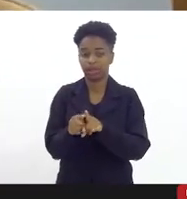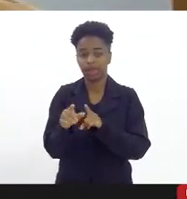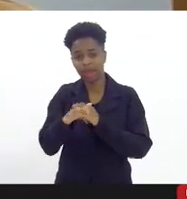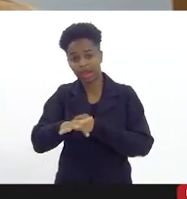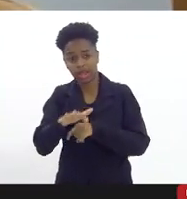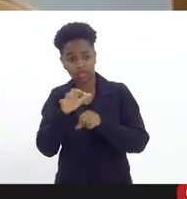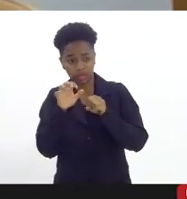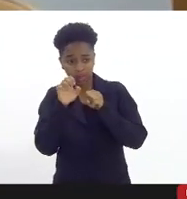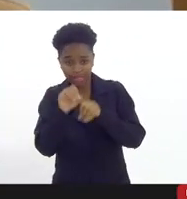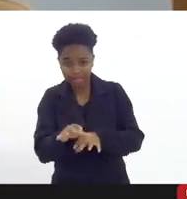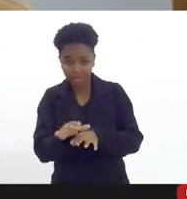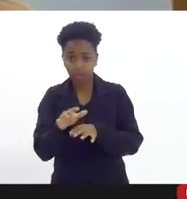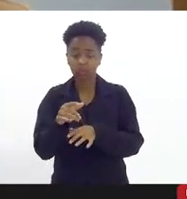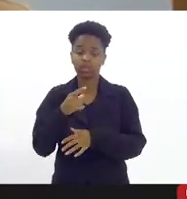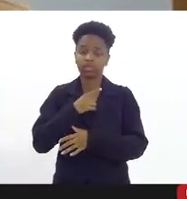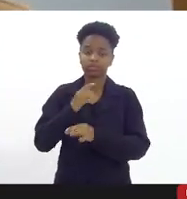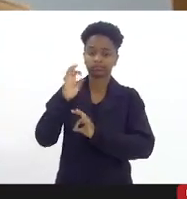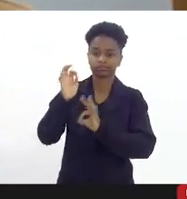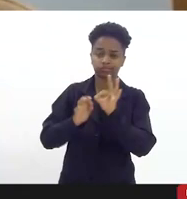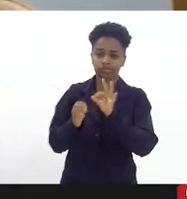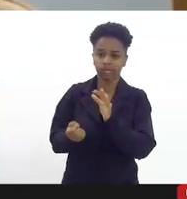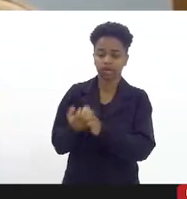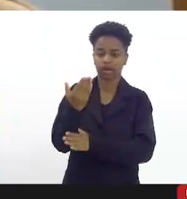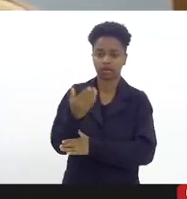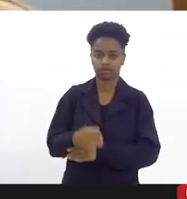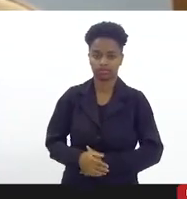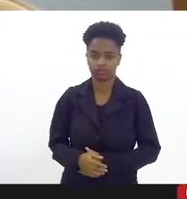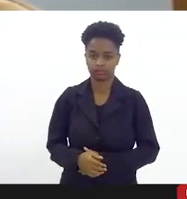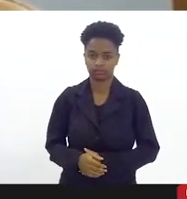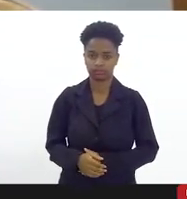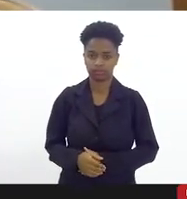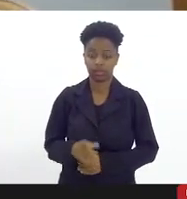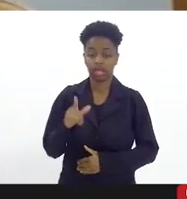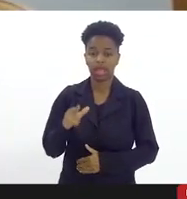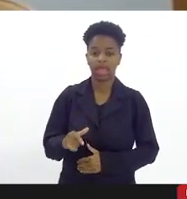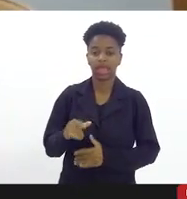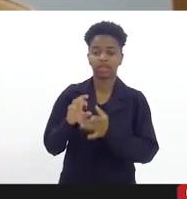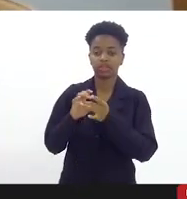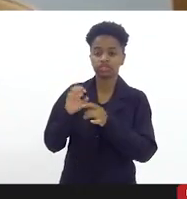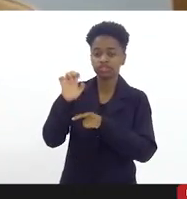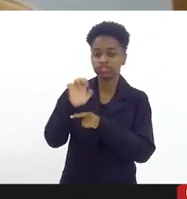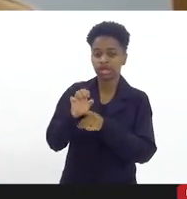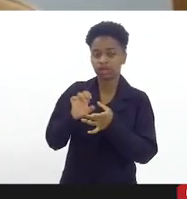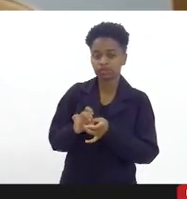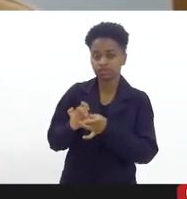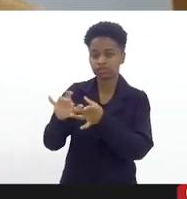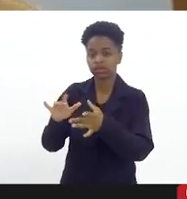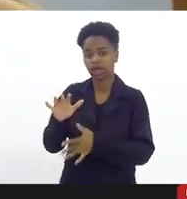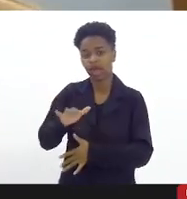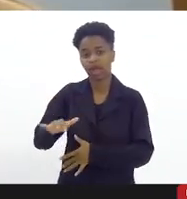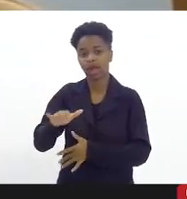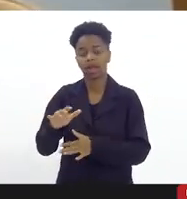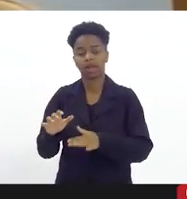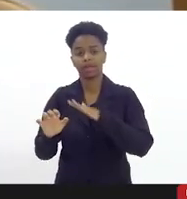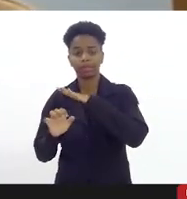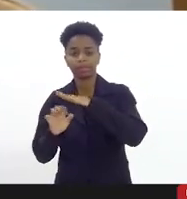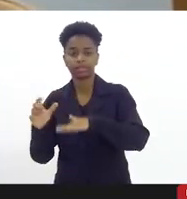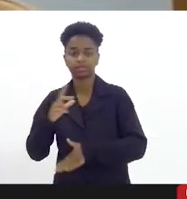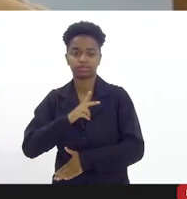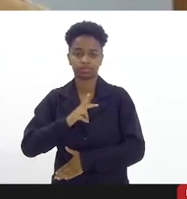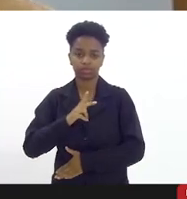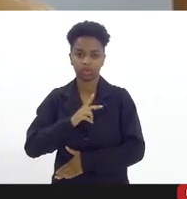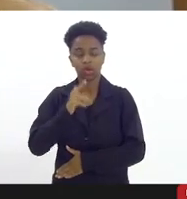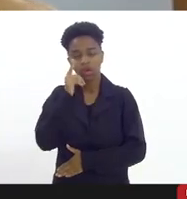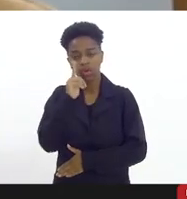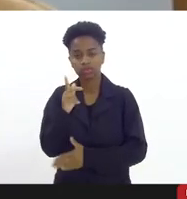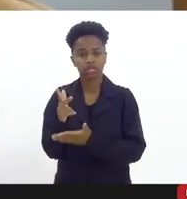na qual eles foram constituídos né é uma concessão do Estado que dá o setor privado o direito de